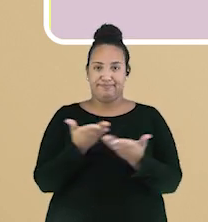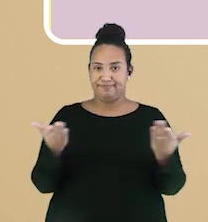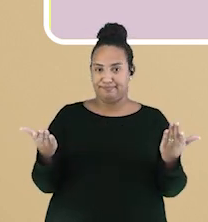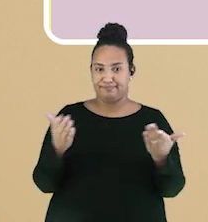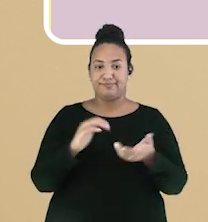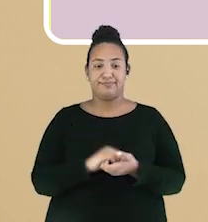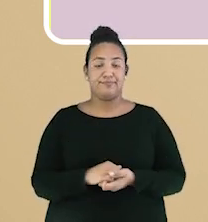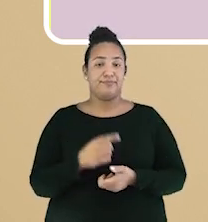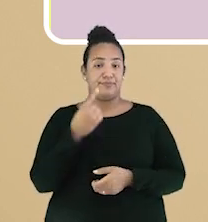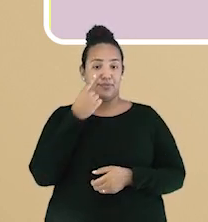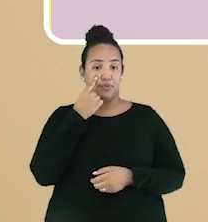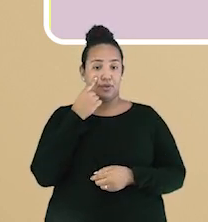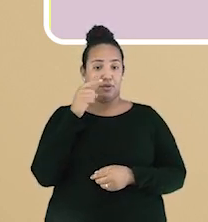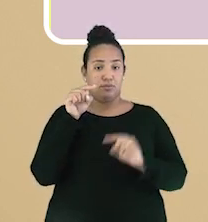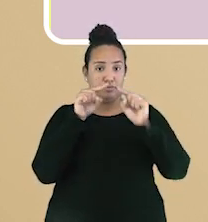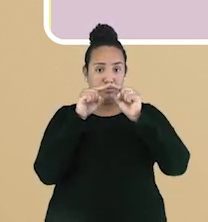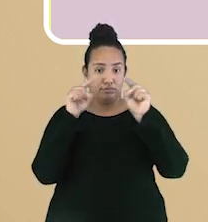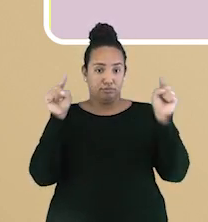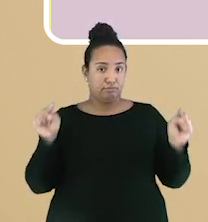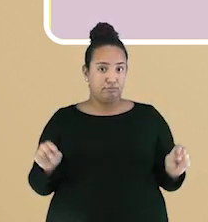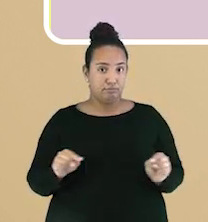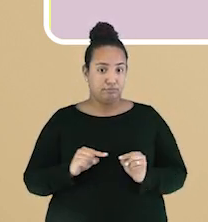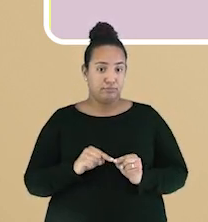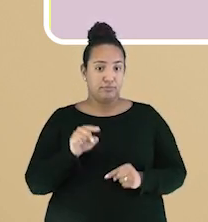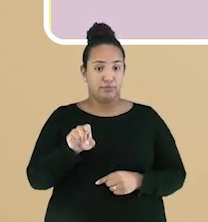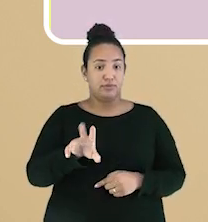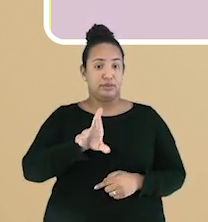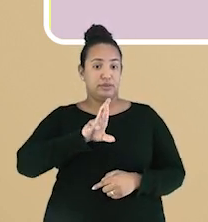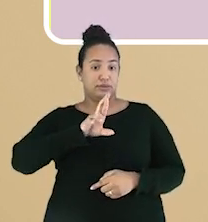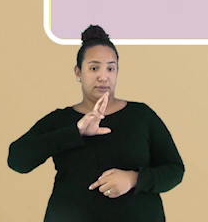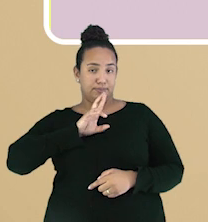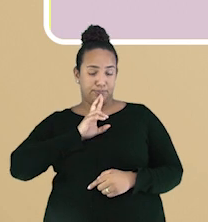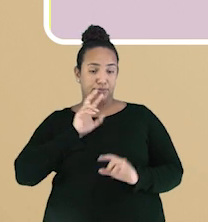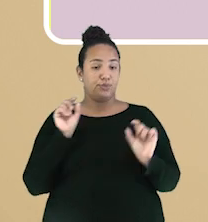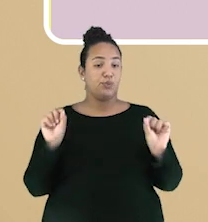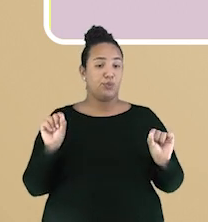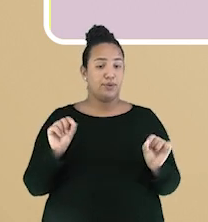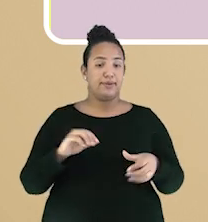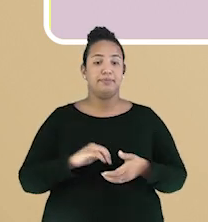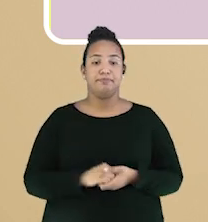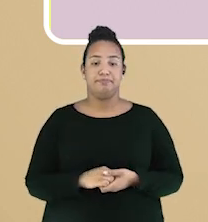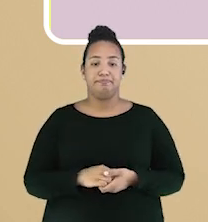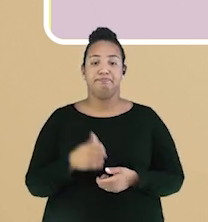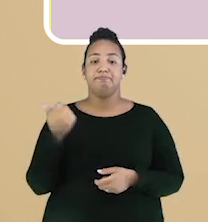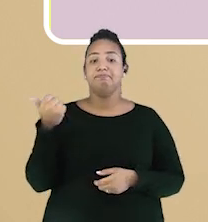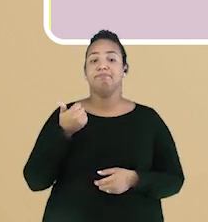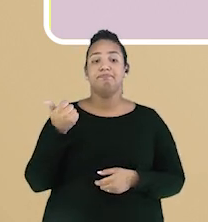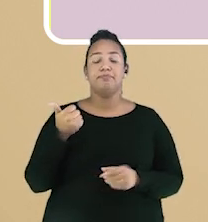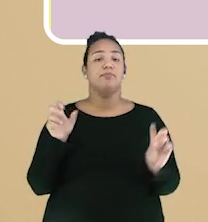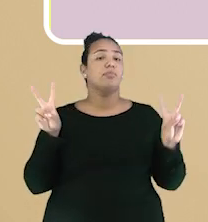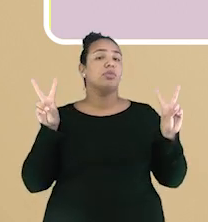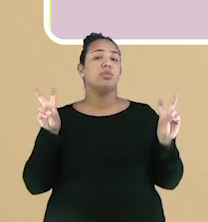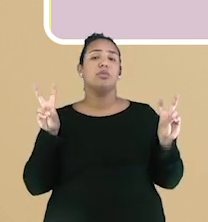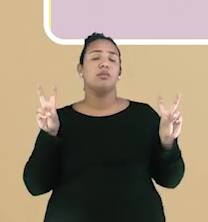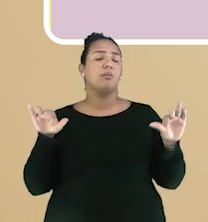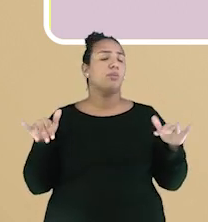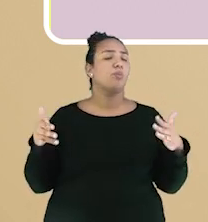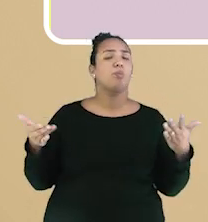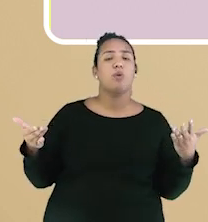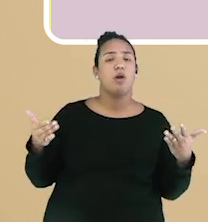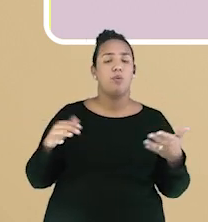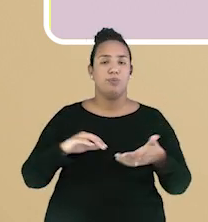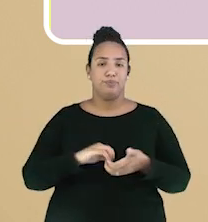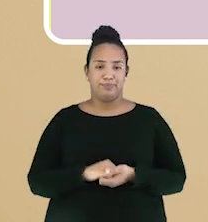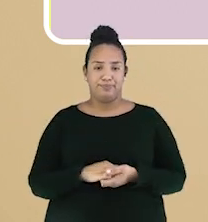Observe o gráfico de setor ao lado e responda as seguintes perguntas. Primeiro, qual é o título desse